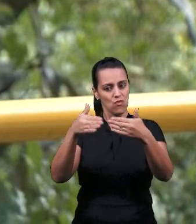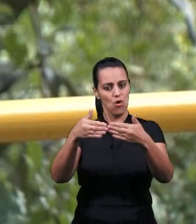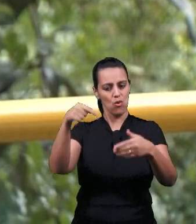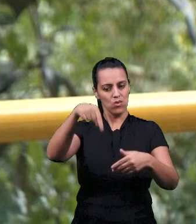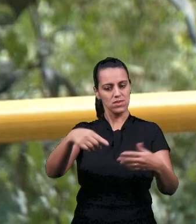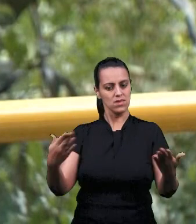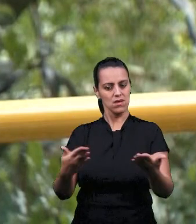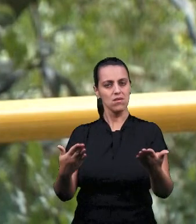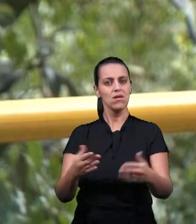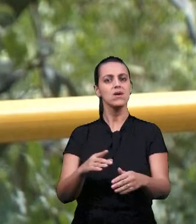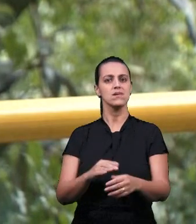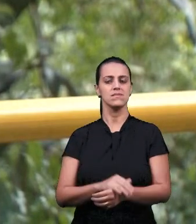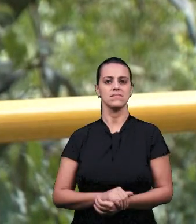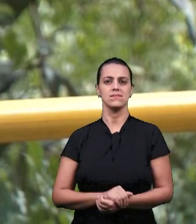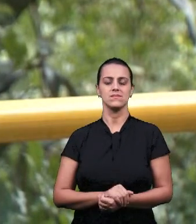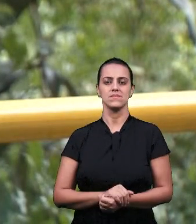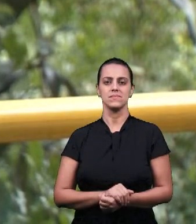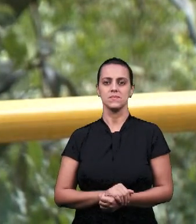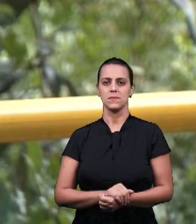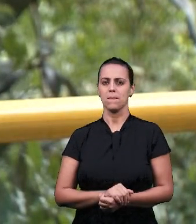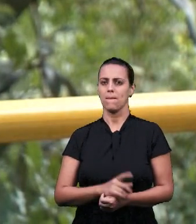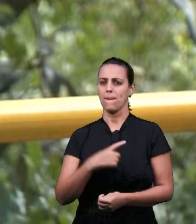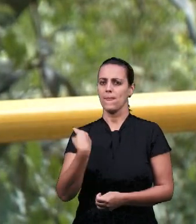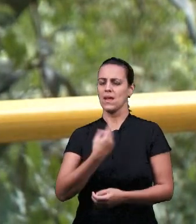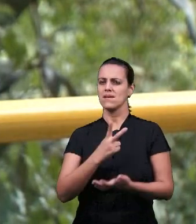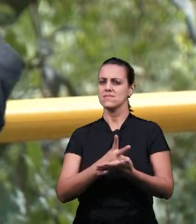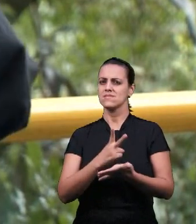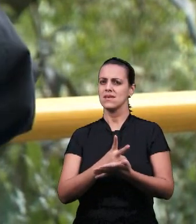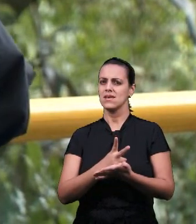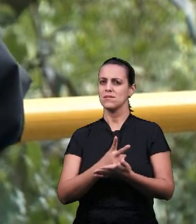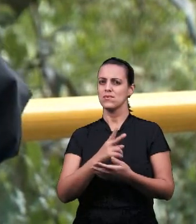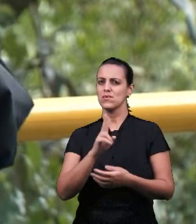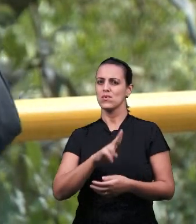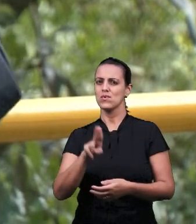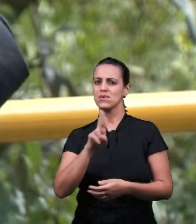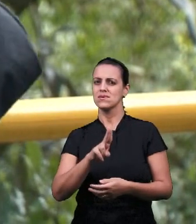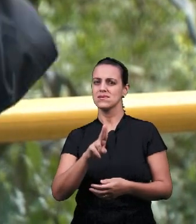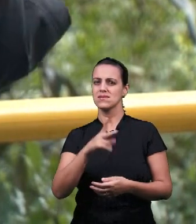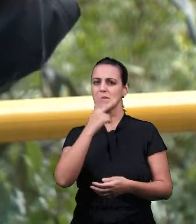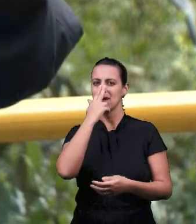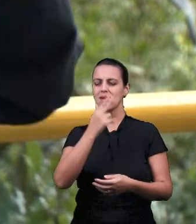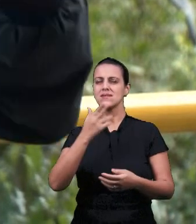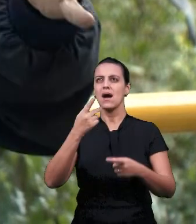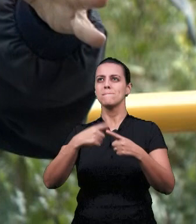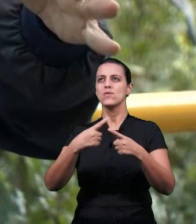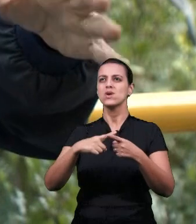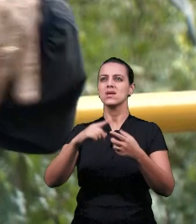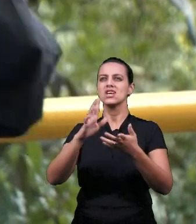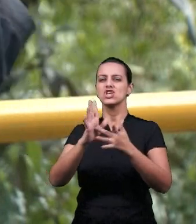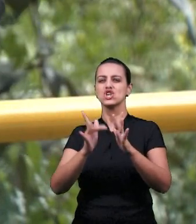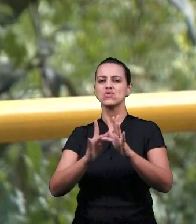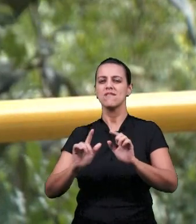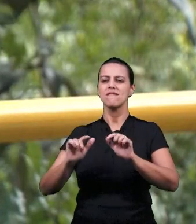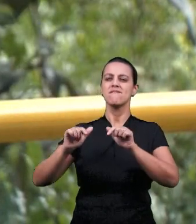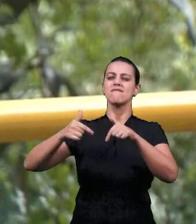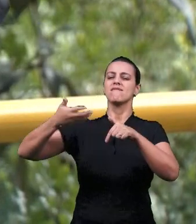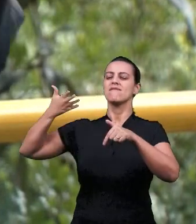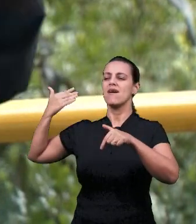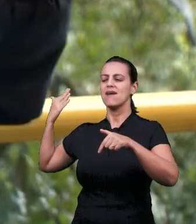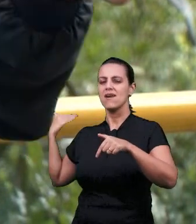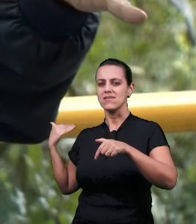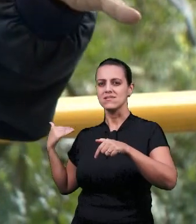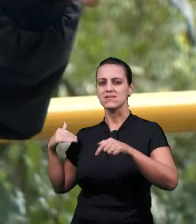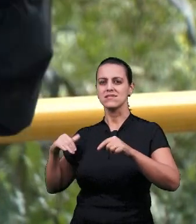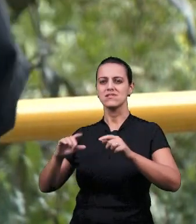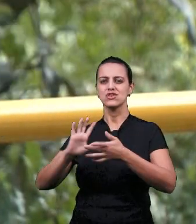usamos o Evangelho sempre no pretérito. Então, porque Jesus fez, porque Jesus